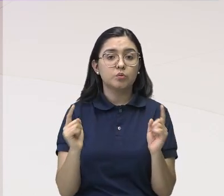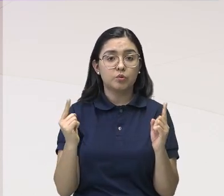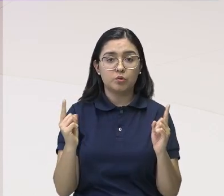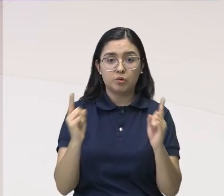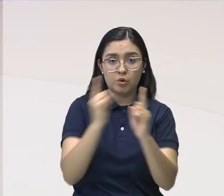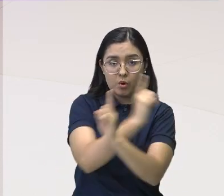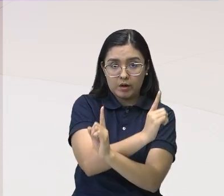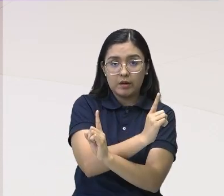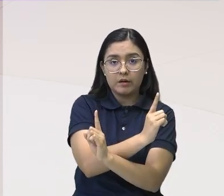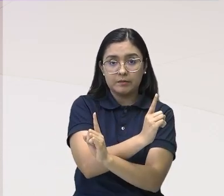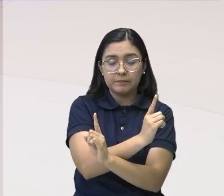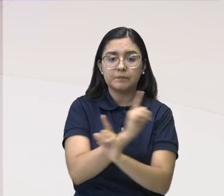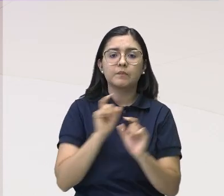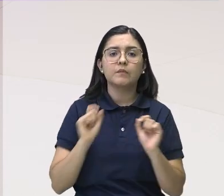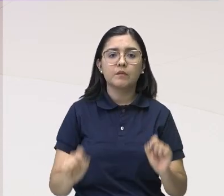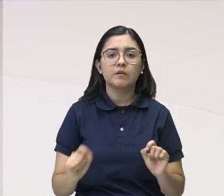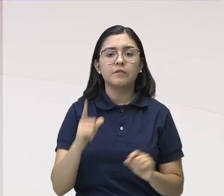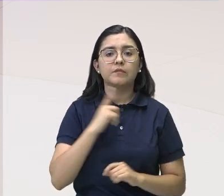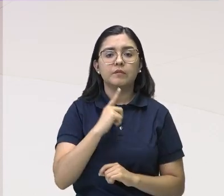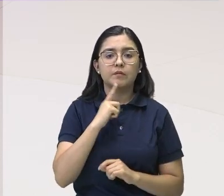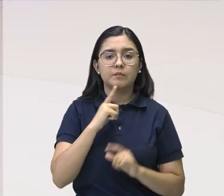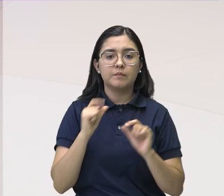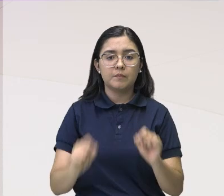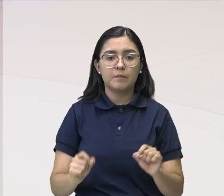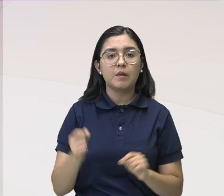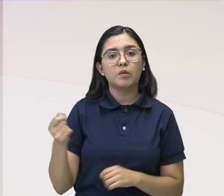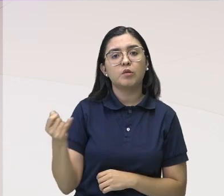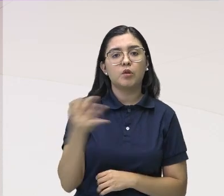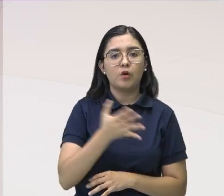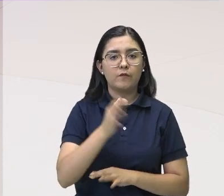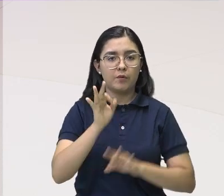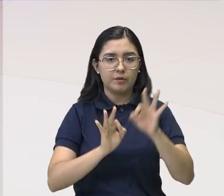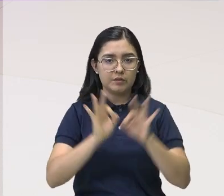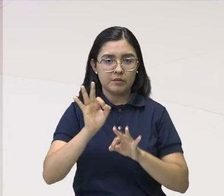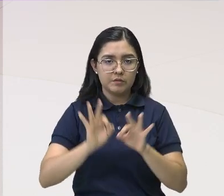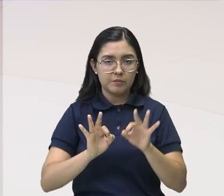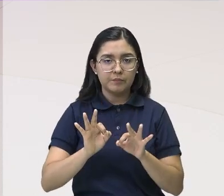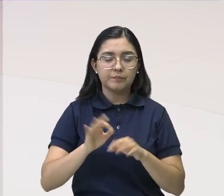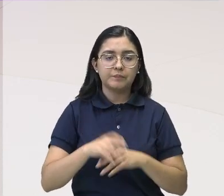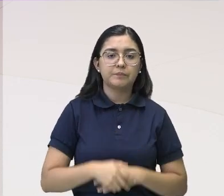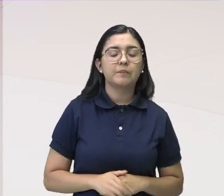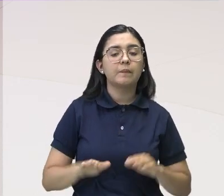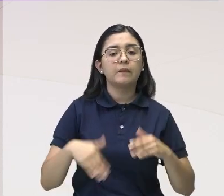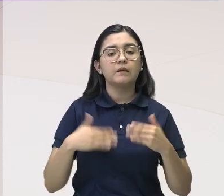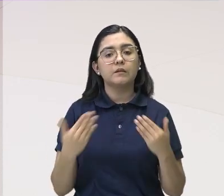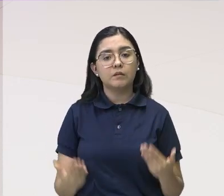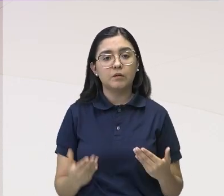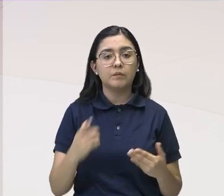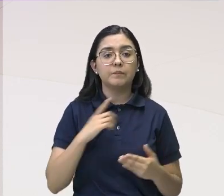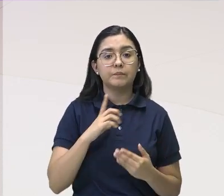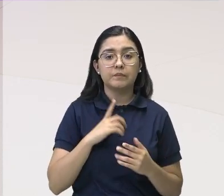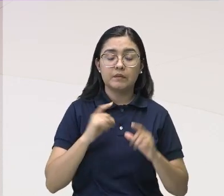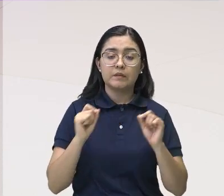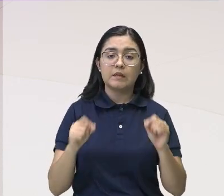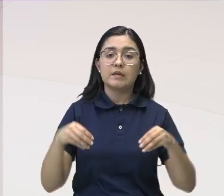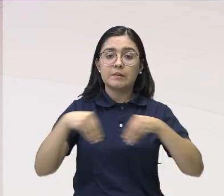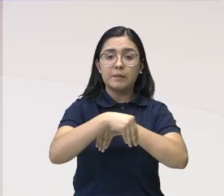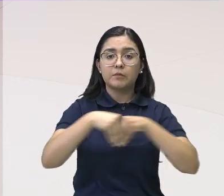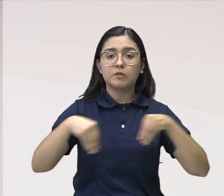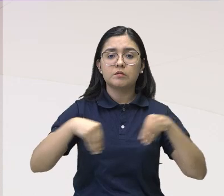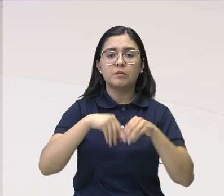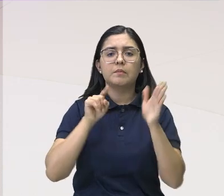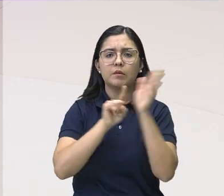lugar, certo? Eu estou obtendo uma nova ordem. Então, normalmente na permutação, a pergunta